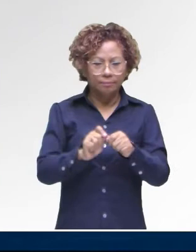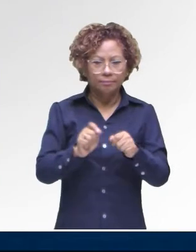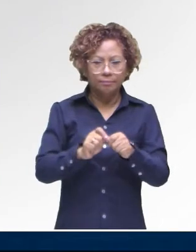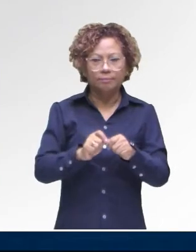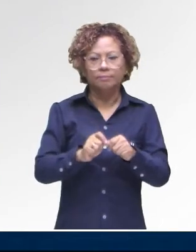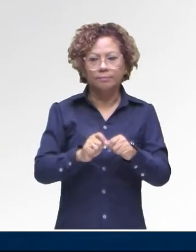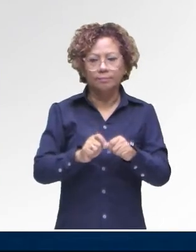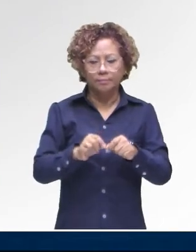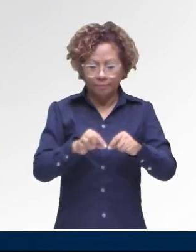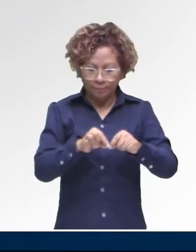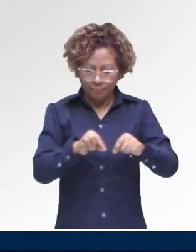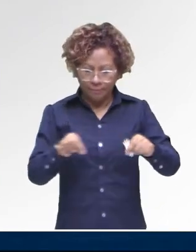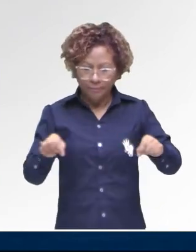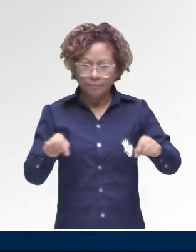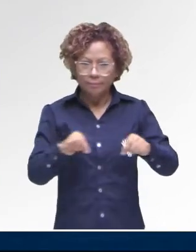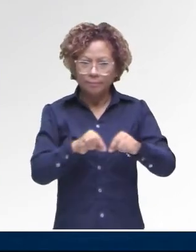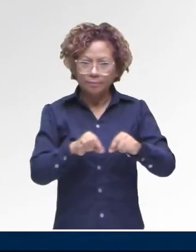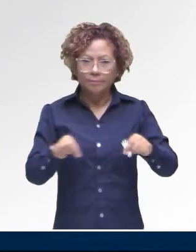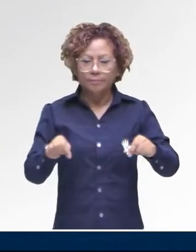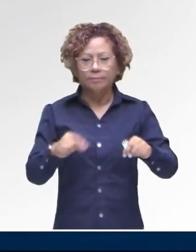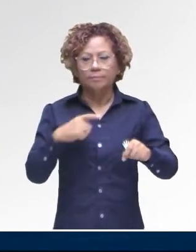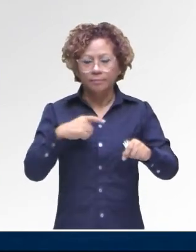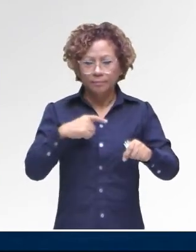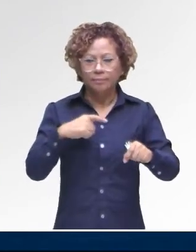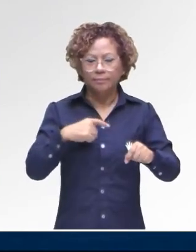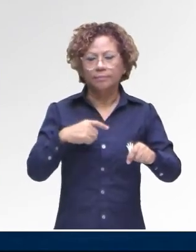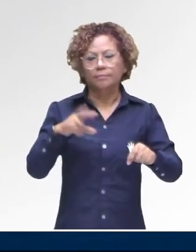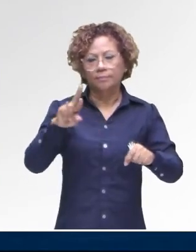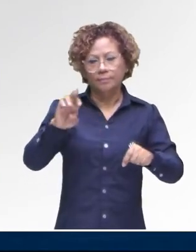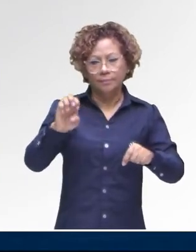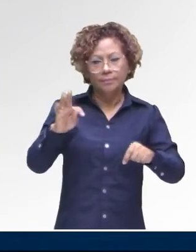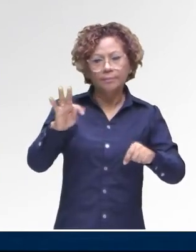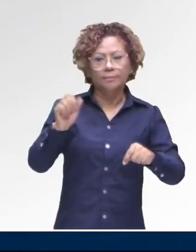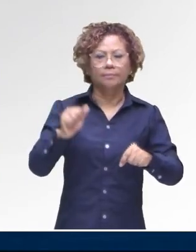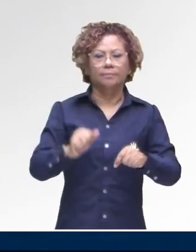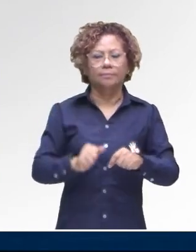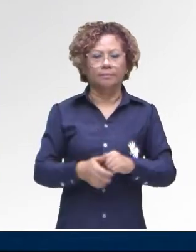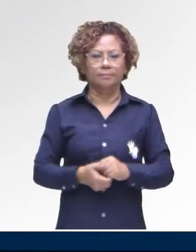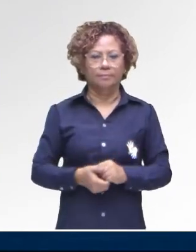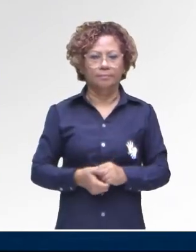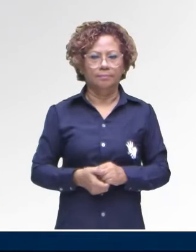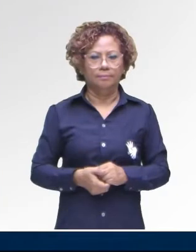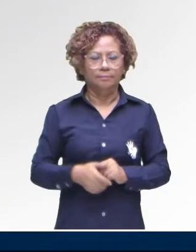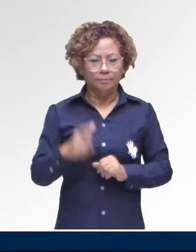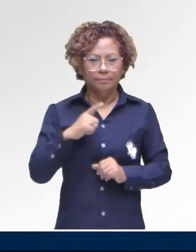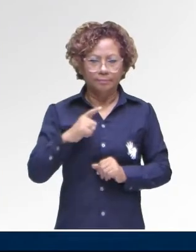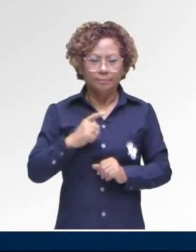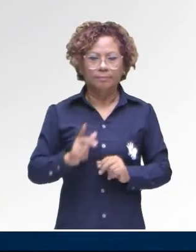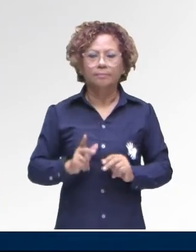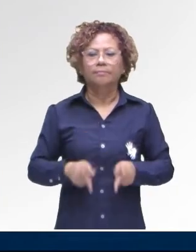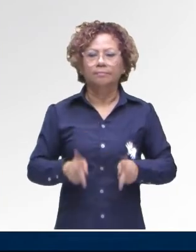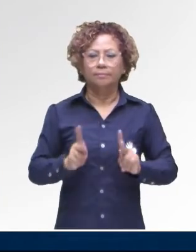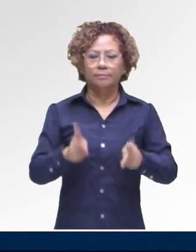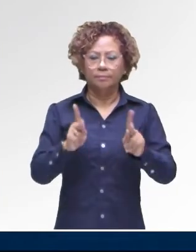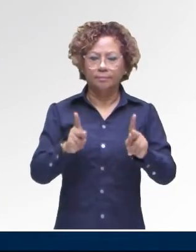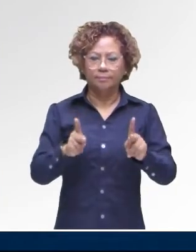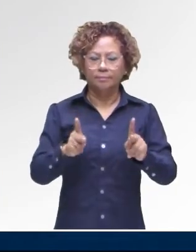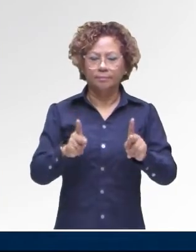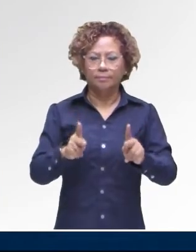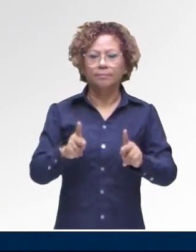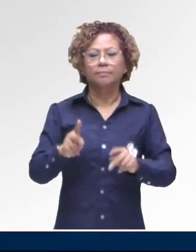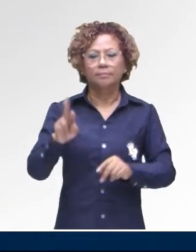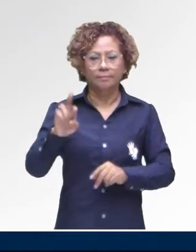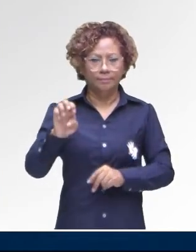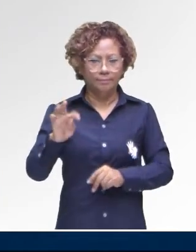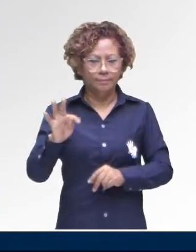né, uma coisa aí na reta. Então, nós vamos medir. Temos aí o segmento de reta. Então, se